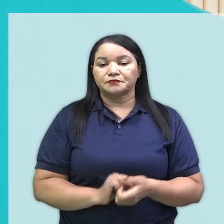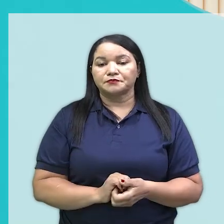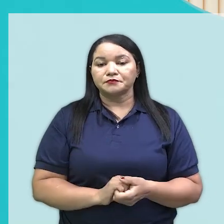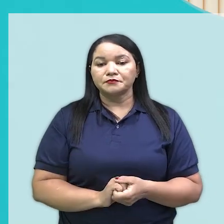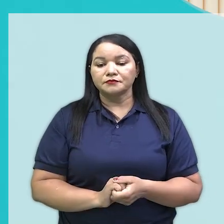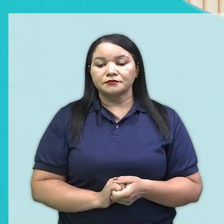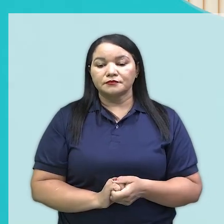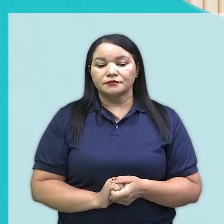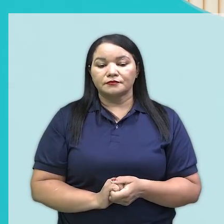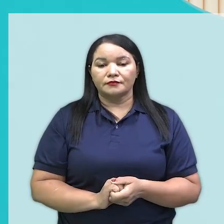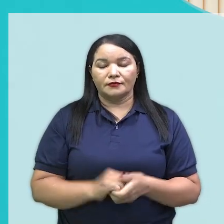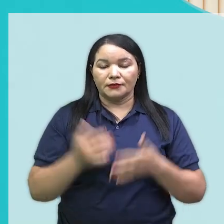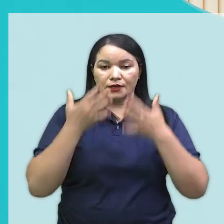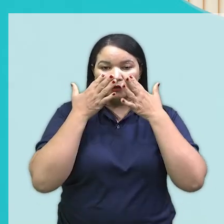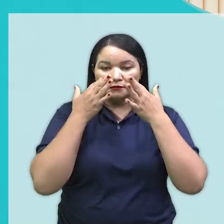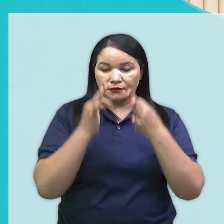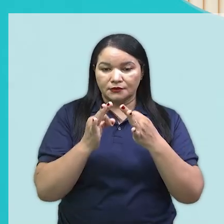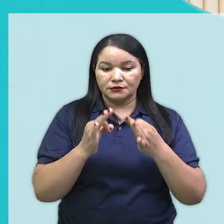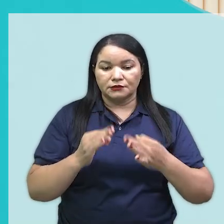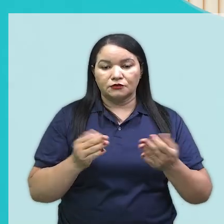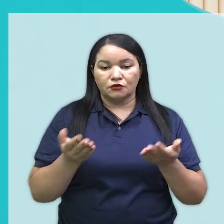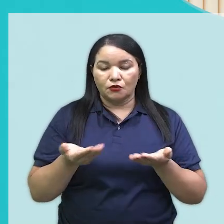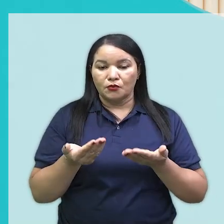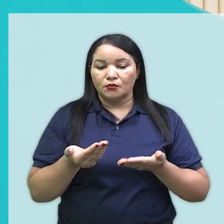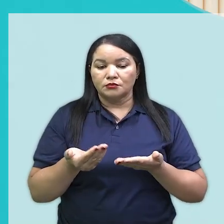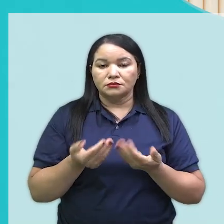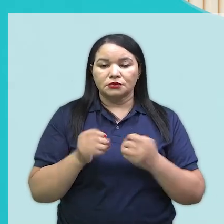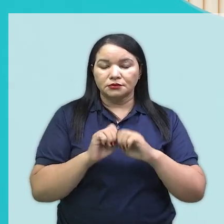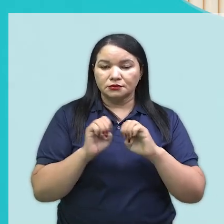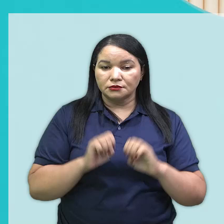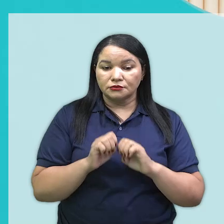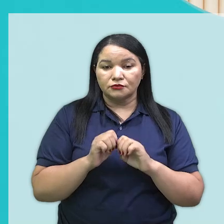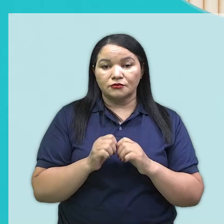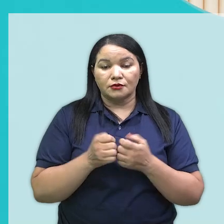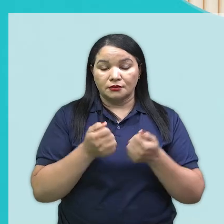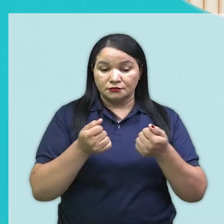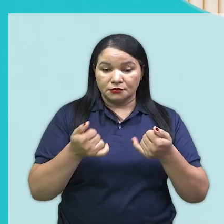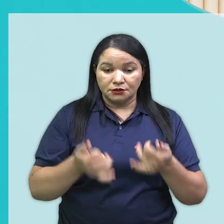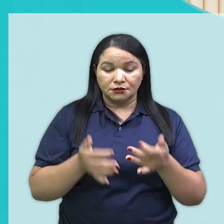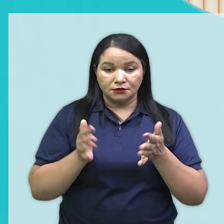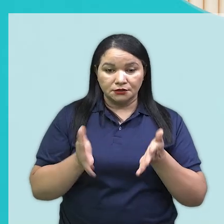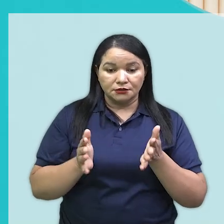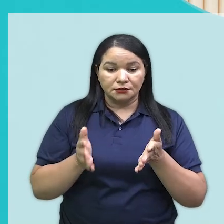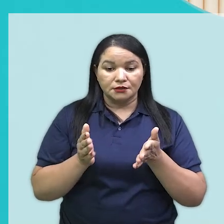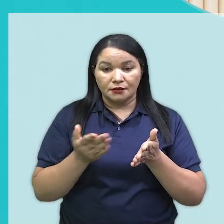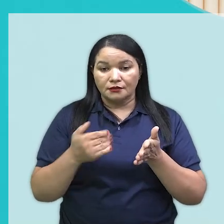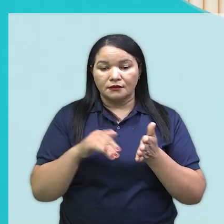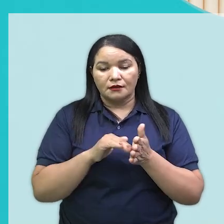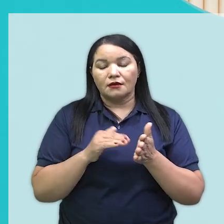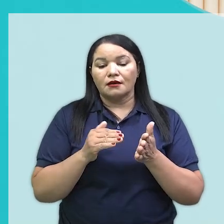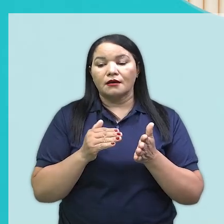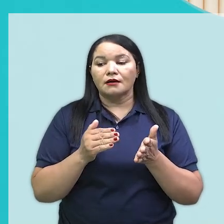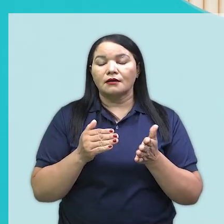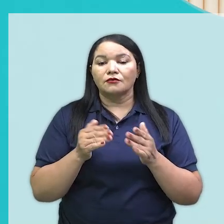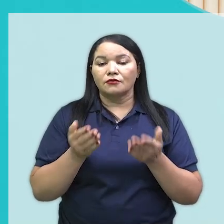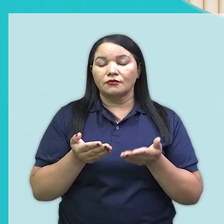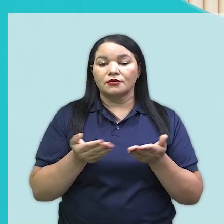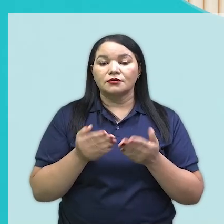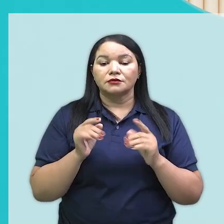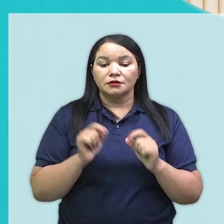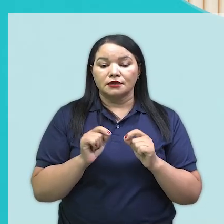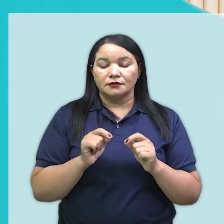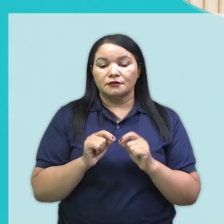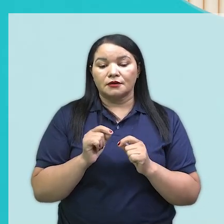verbal. Prestem bastante atenção que toda essa estrutura que nós vimos até agora durante a aula, nós vamos treinar